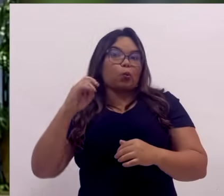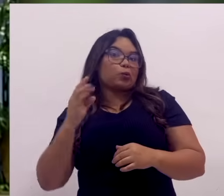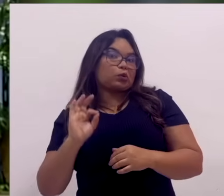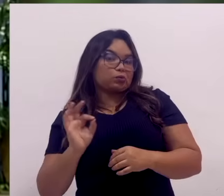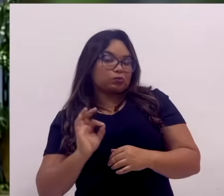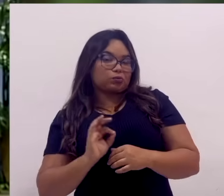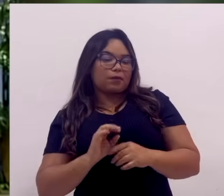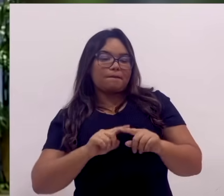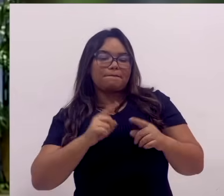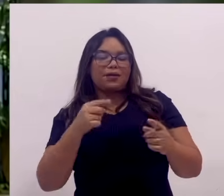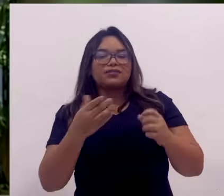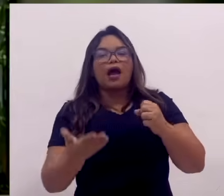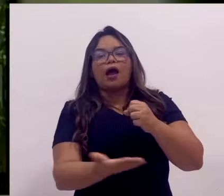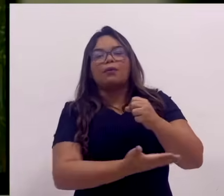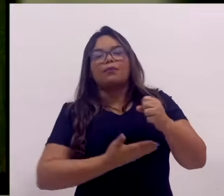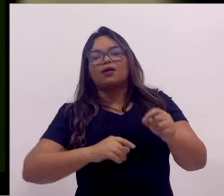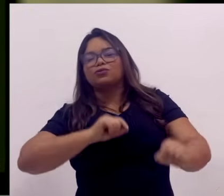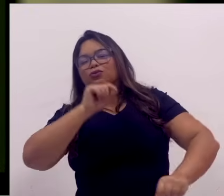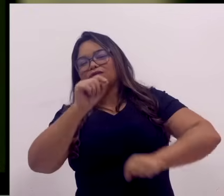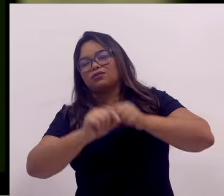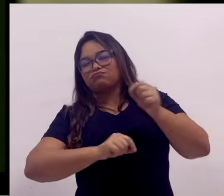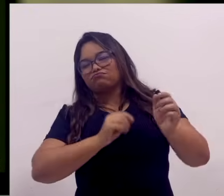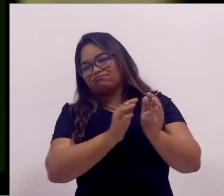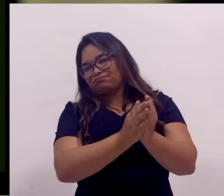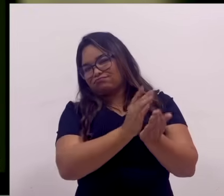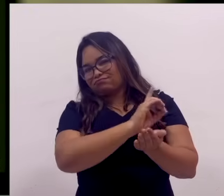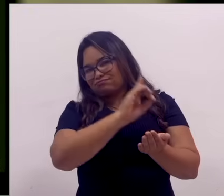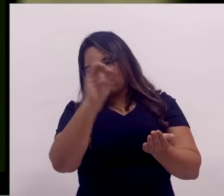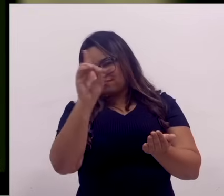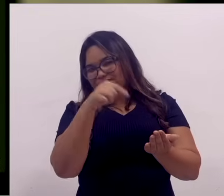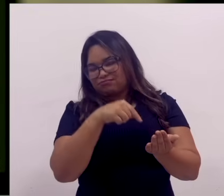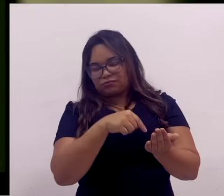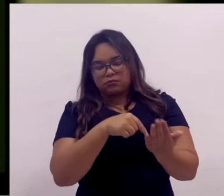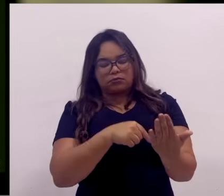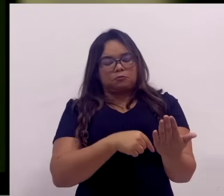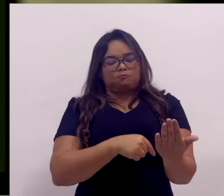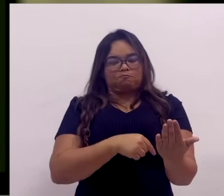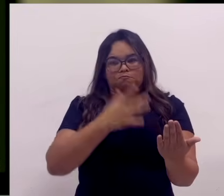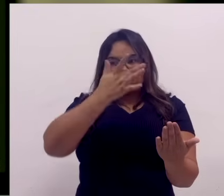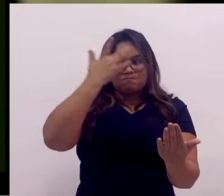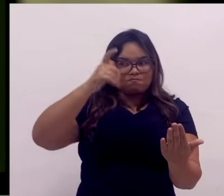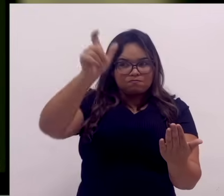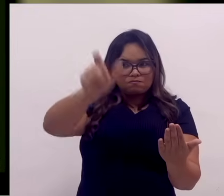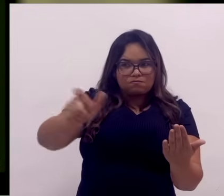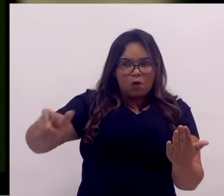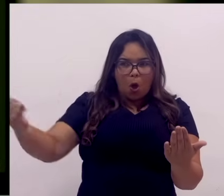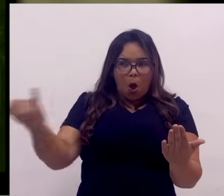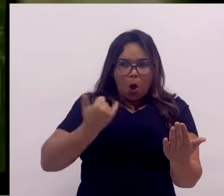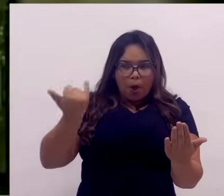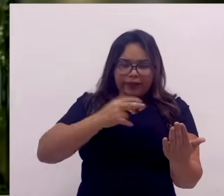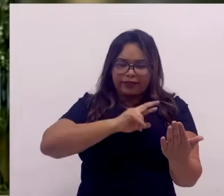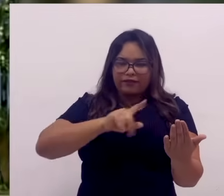Deve ter sido a palavra de Deus. E puseste à prova aqueles que dizem ser apóstolos e não são.